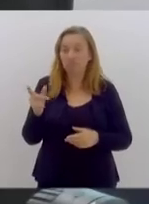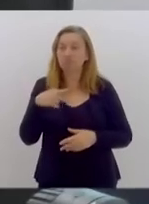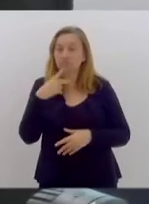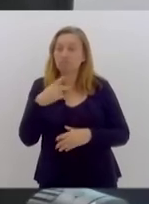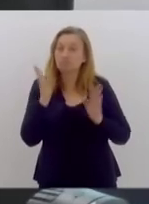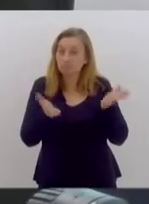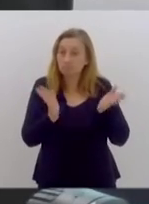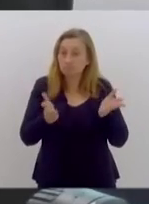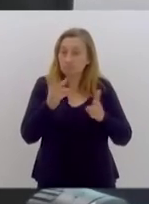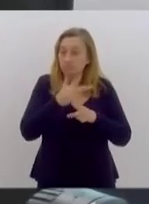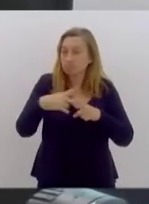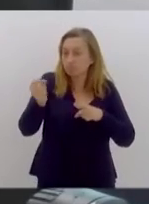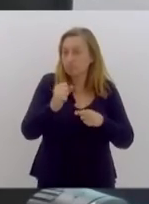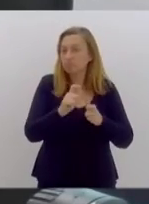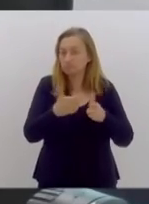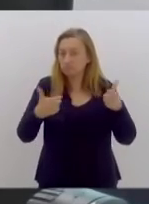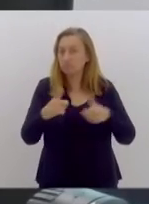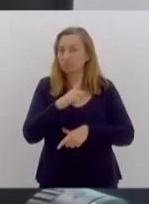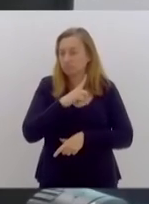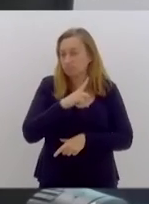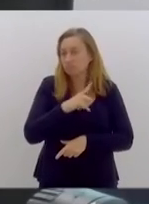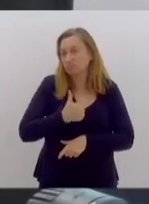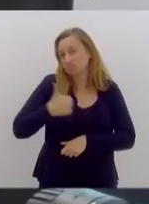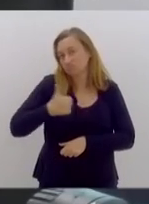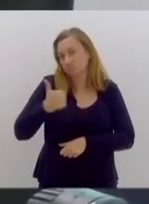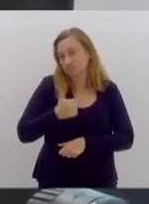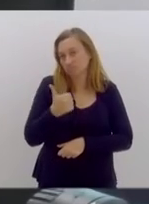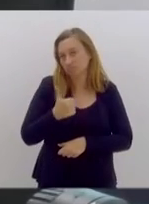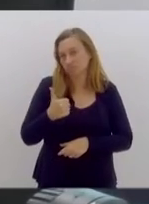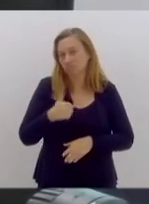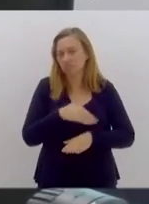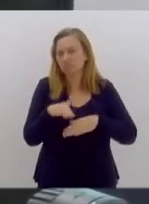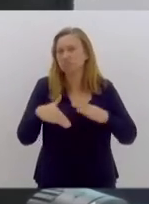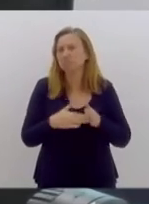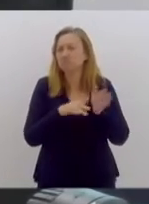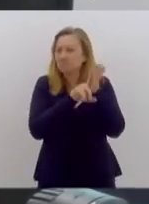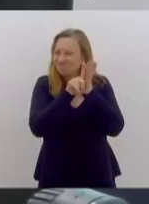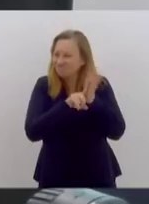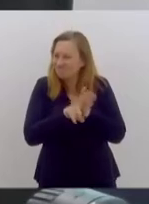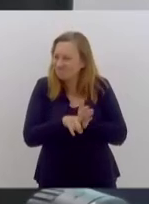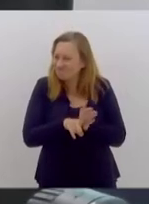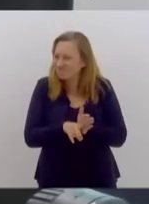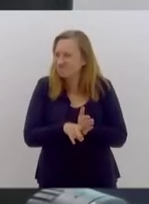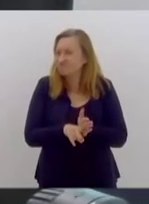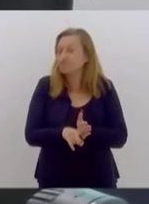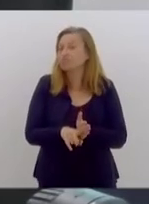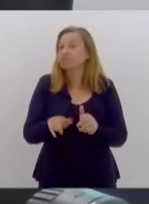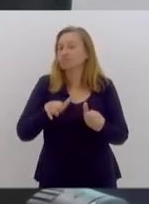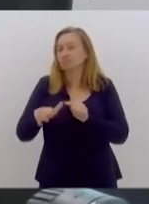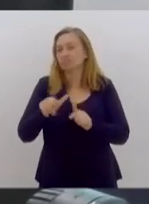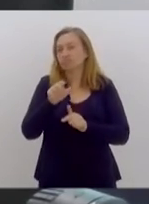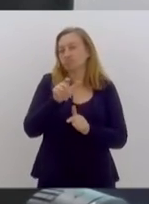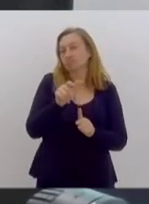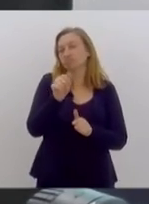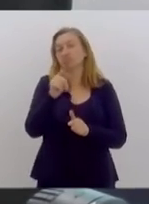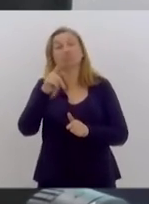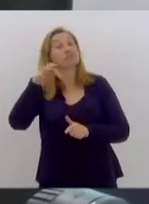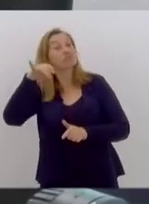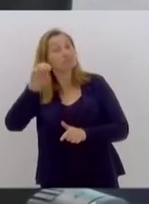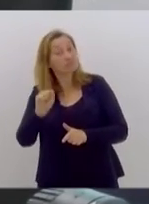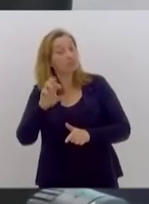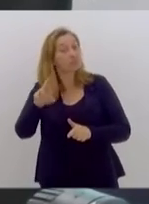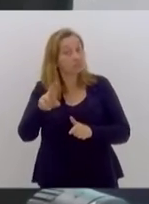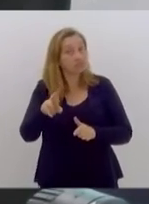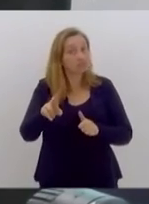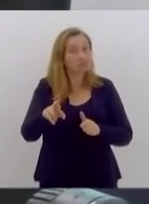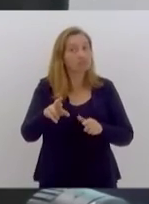dizer que hoje a vitória é maior que nós tivemos foi primeiro fazer todo o levantamento que ela é dever de casa da agetransp aquela dever de